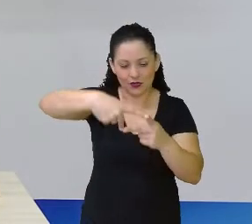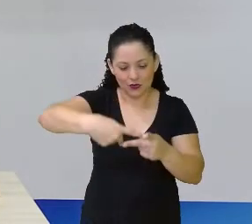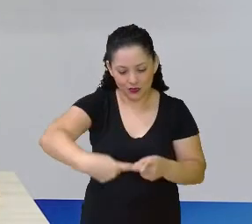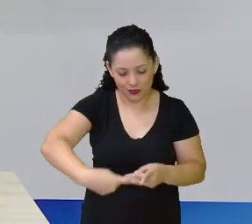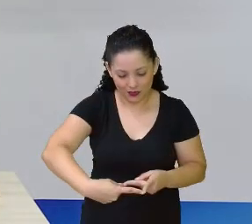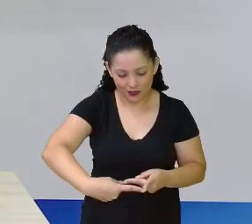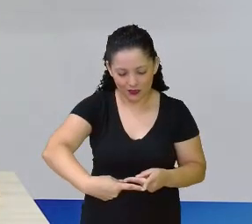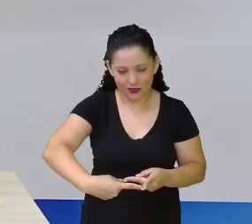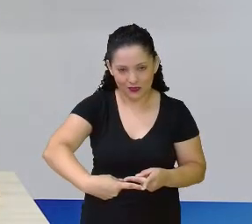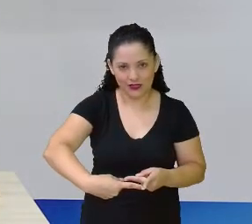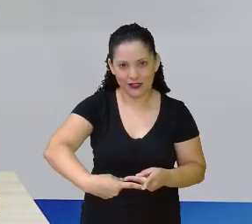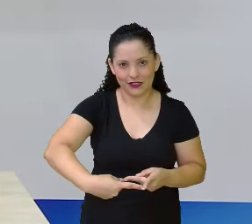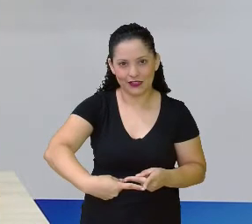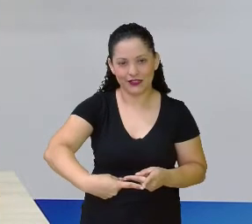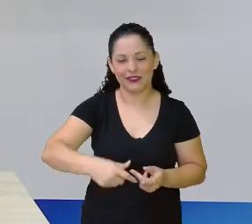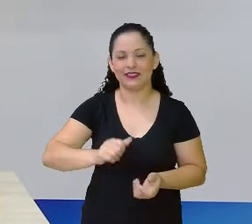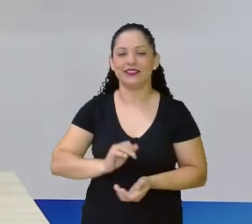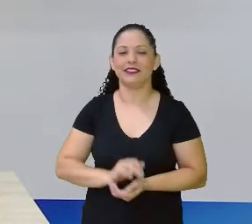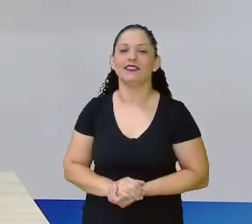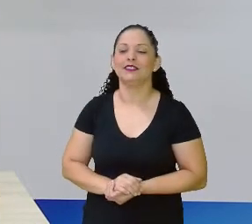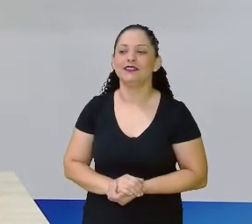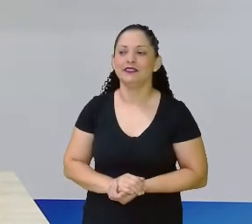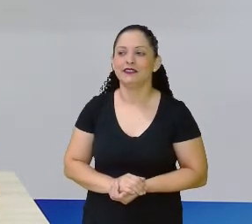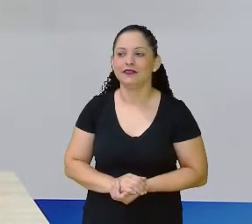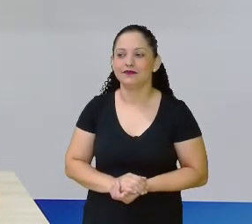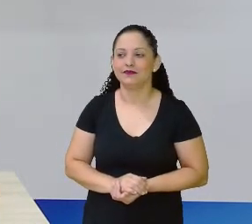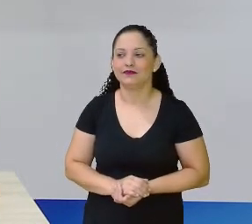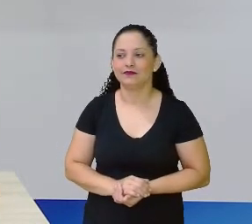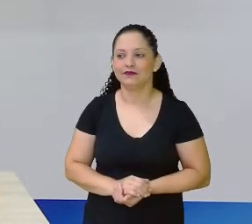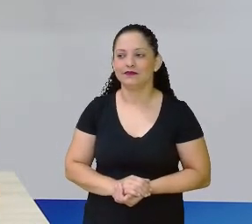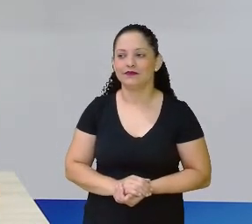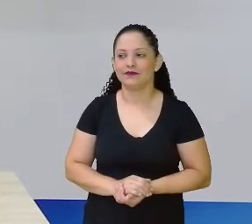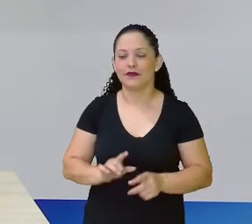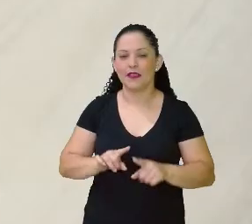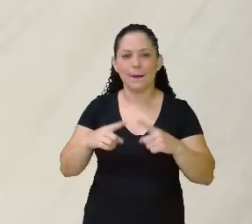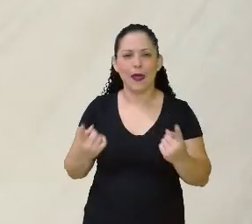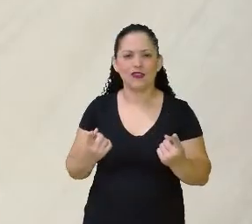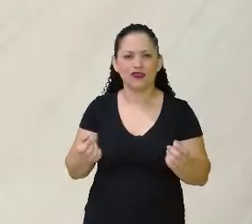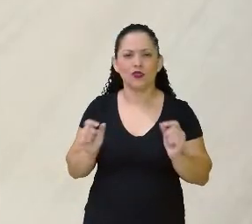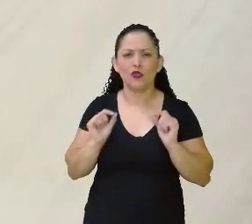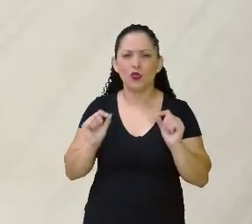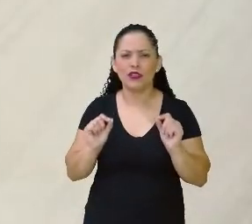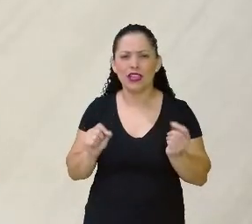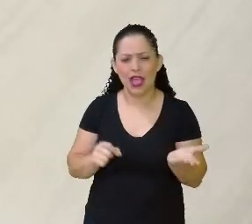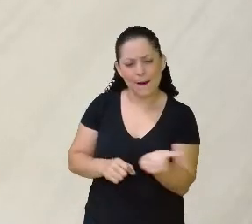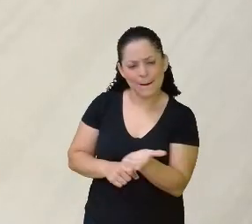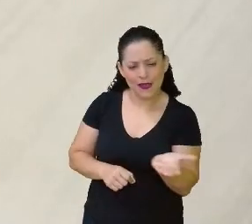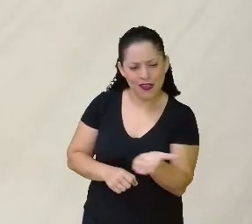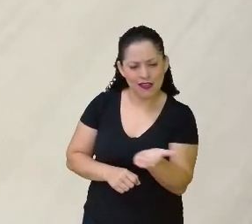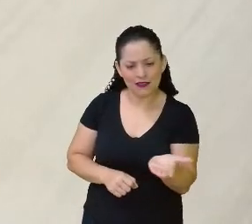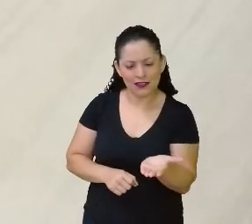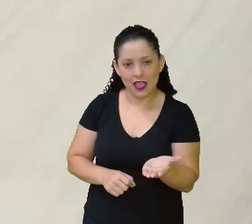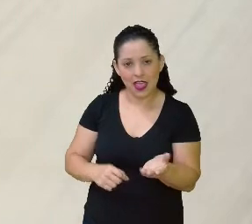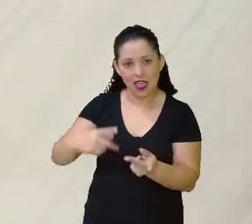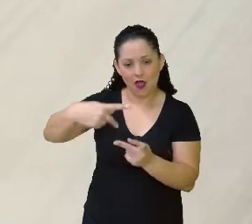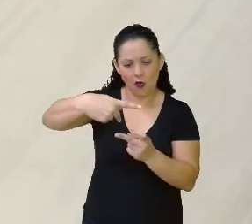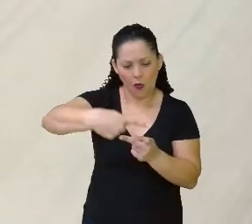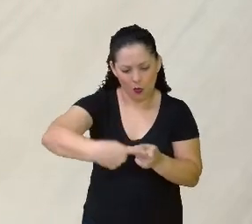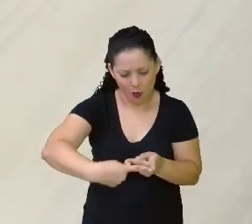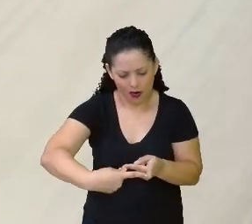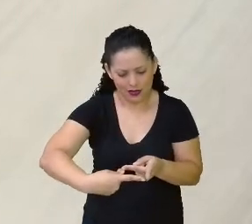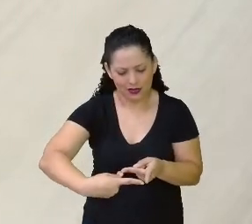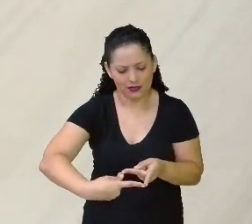vendo? Um quadrado. Professora, a senhora está dizendo que a base é quadrada, né? Então, a